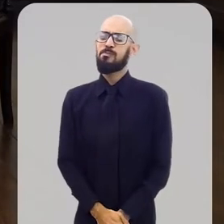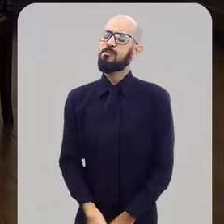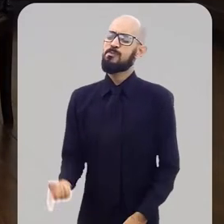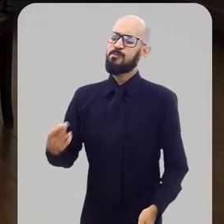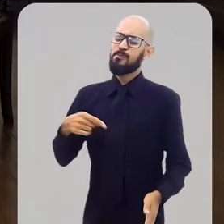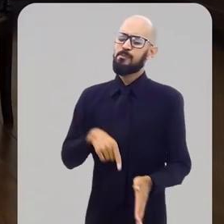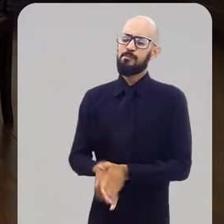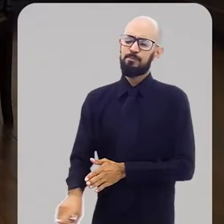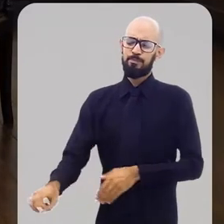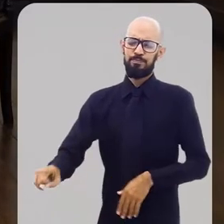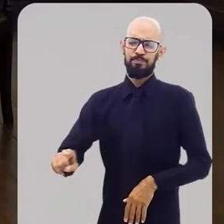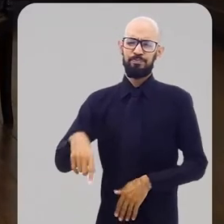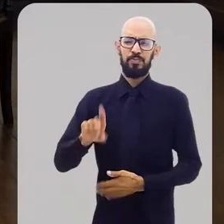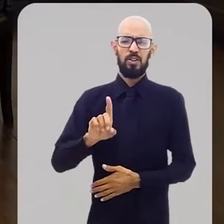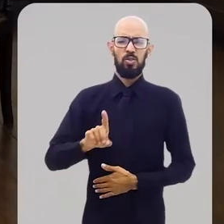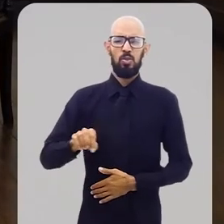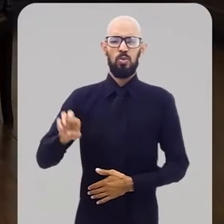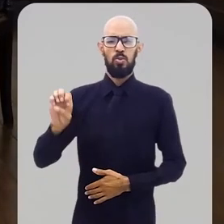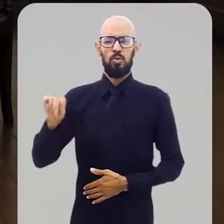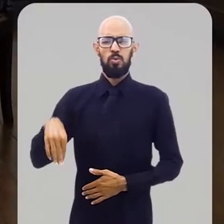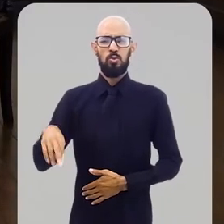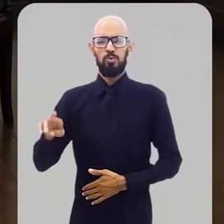e não vai nasce